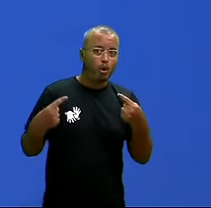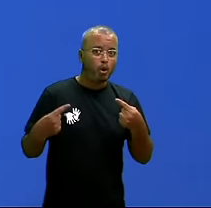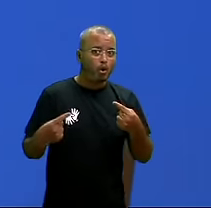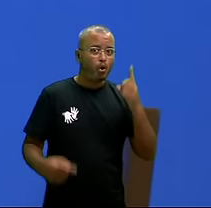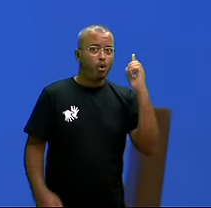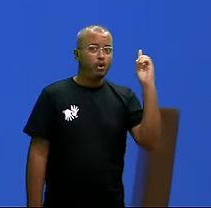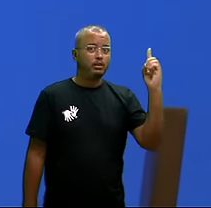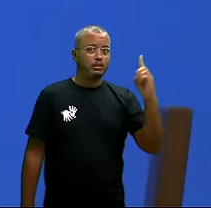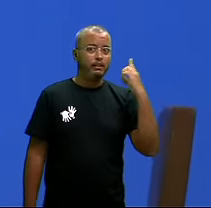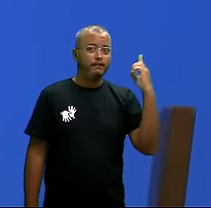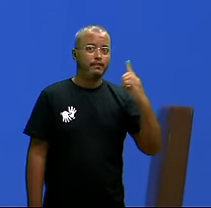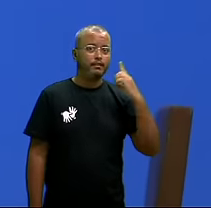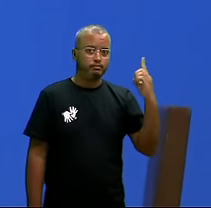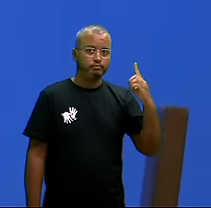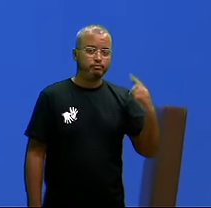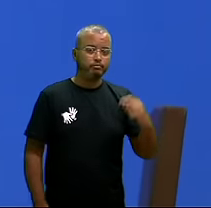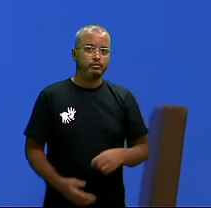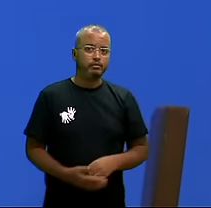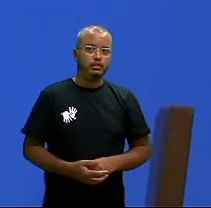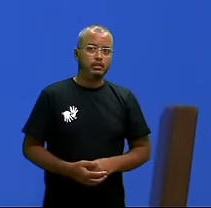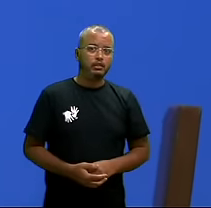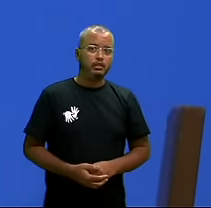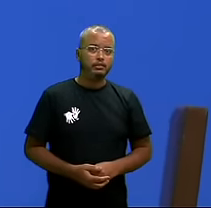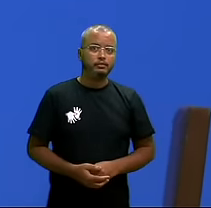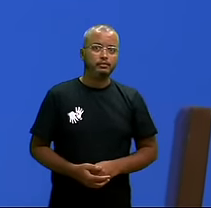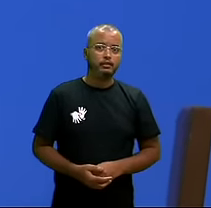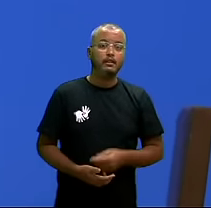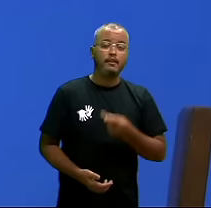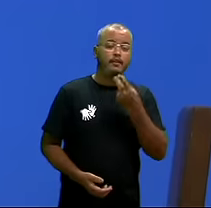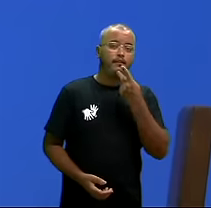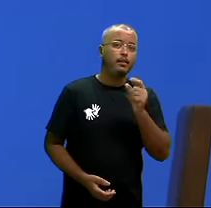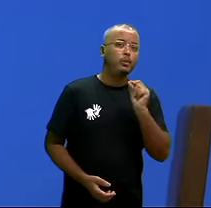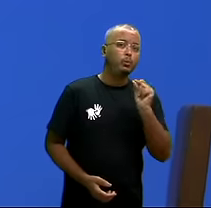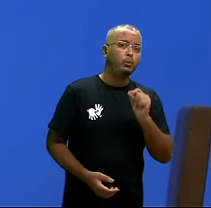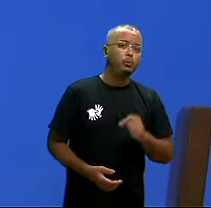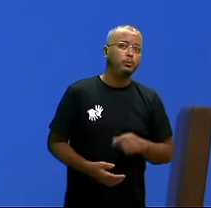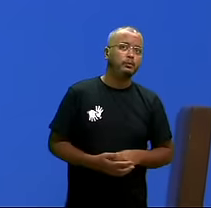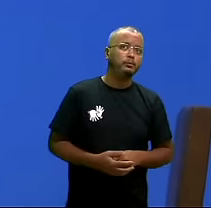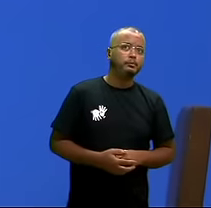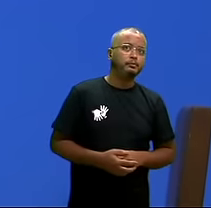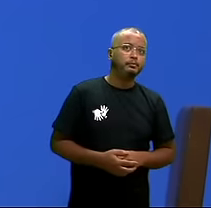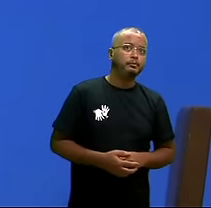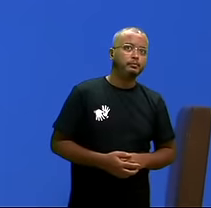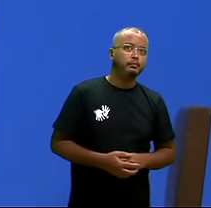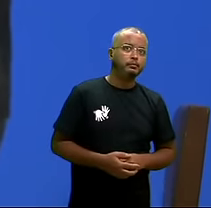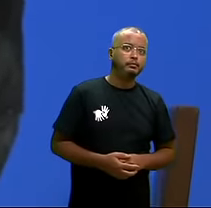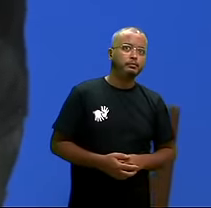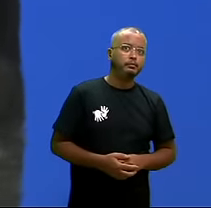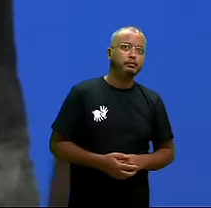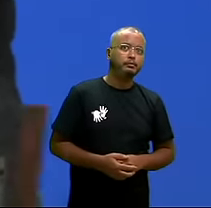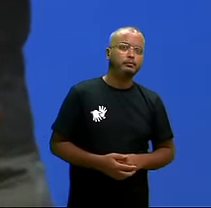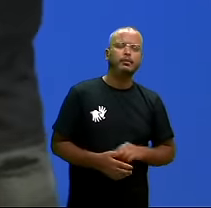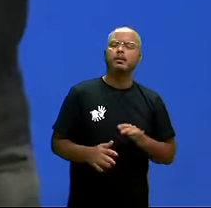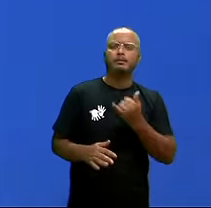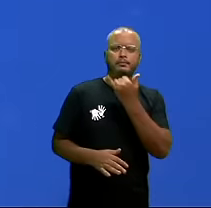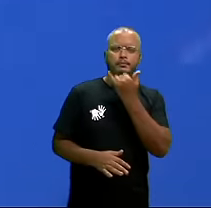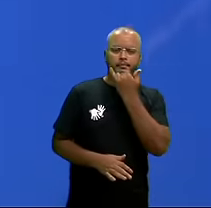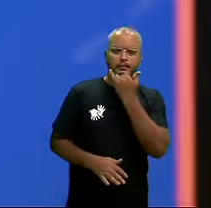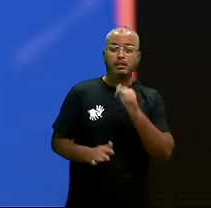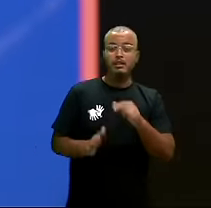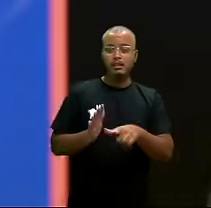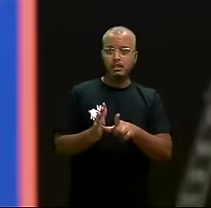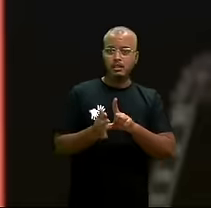no emocional, não foi no espiritual. Ele diz assim, olha, quando, mas antes dessa afronta, perdão, antes dessa afronta de